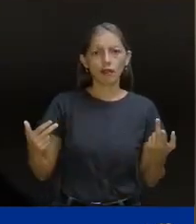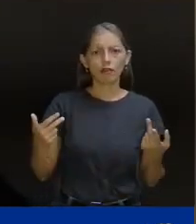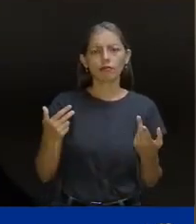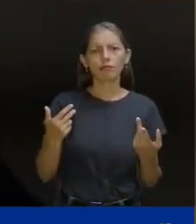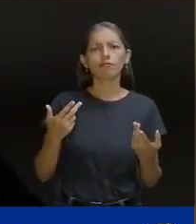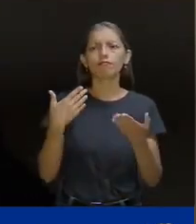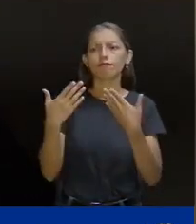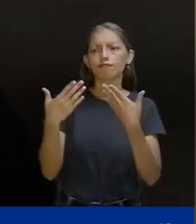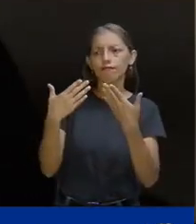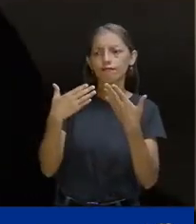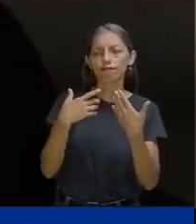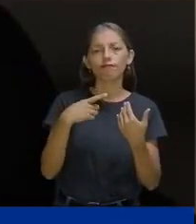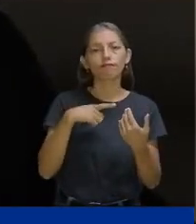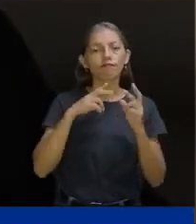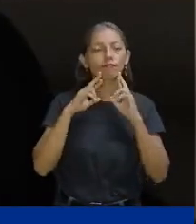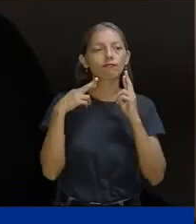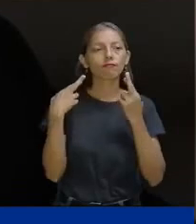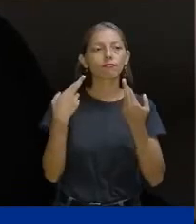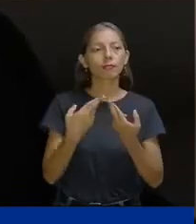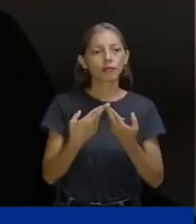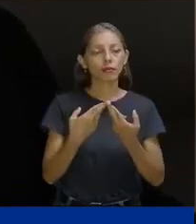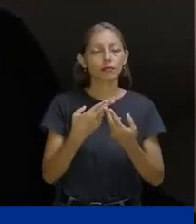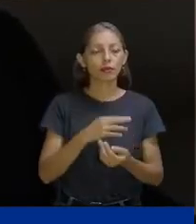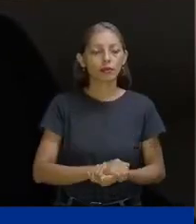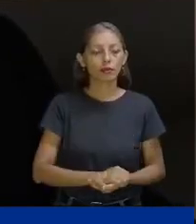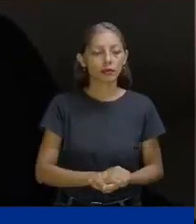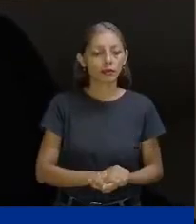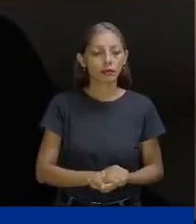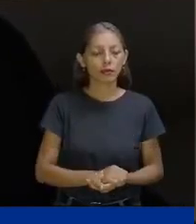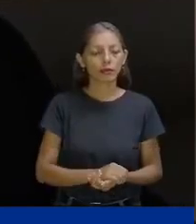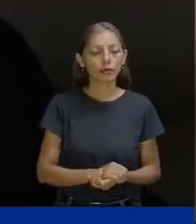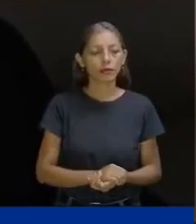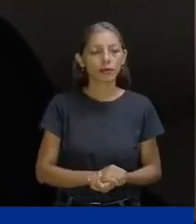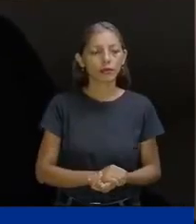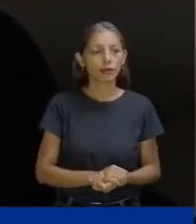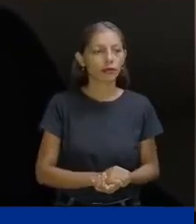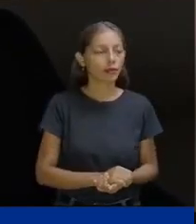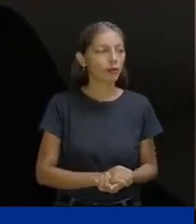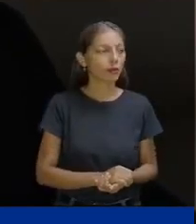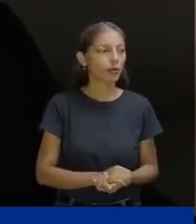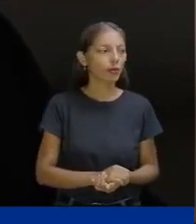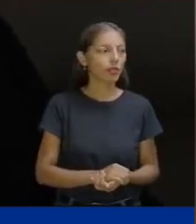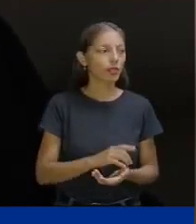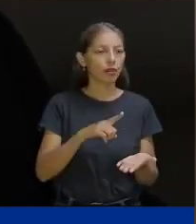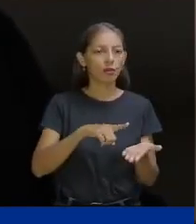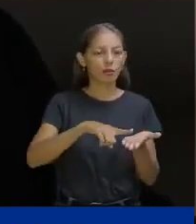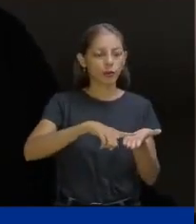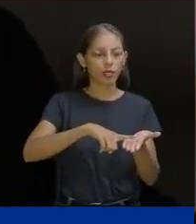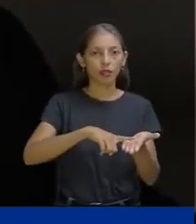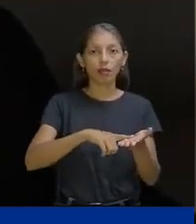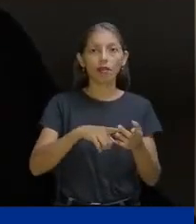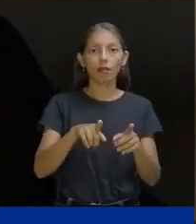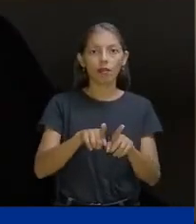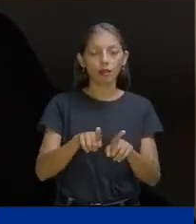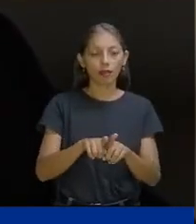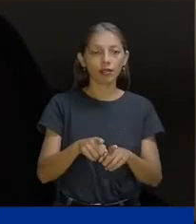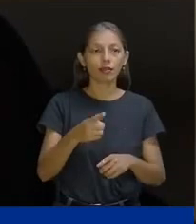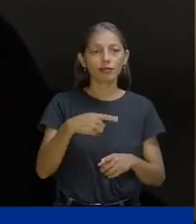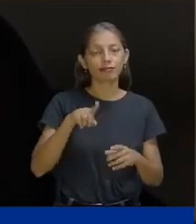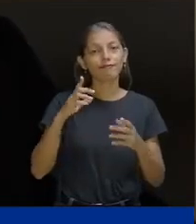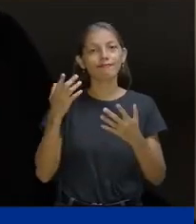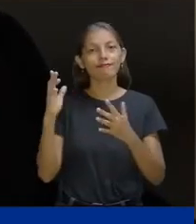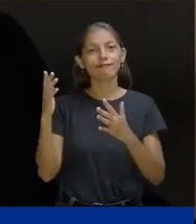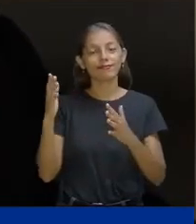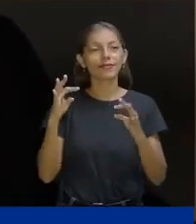ocorreram na nossa reunião. Em relação à biometria, ficamos muito, muito honrados de ver que nosso tribunal, e aí eu parabéns a